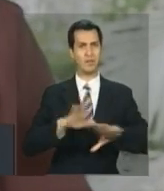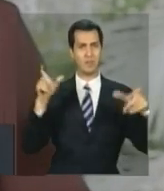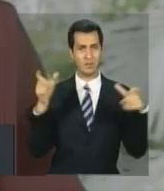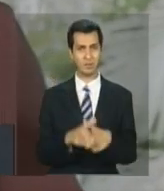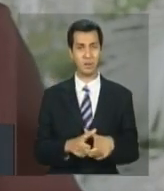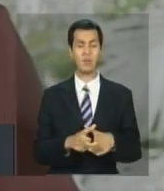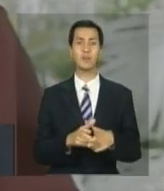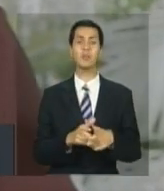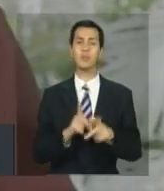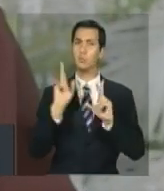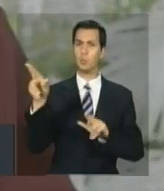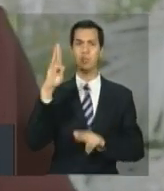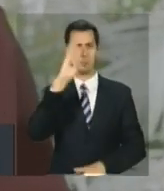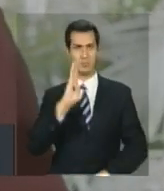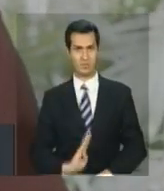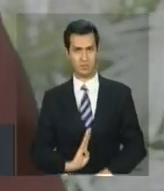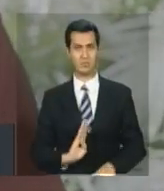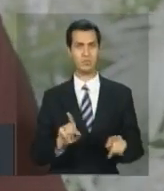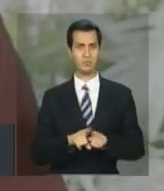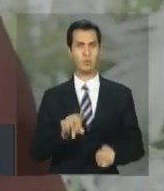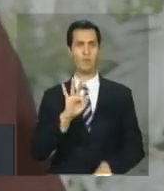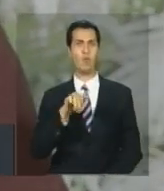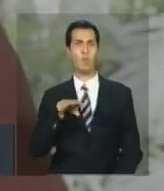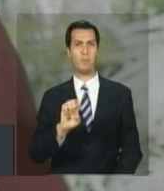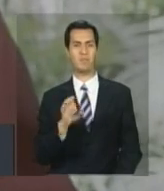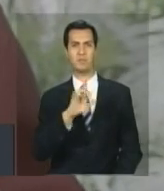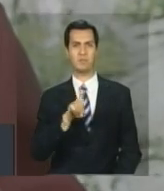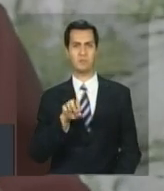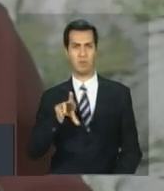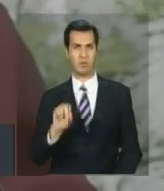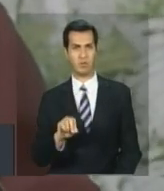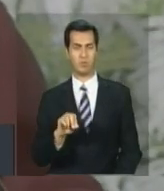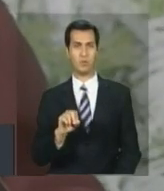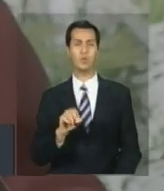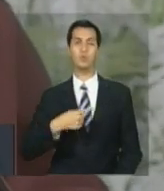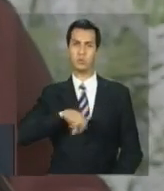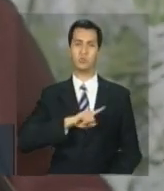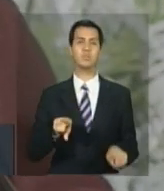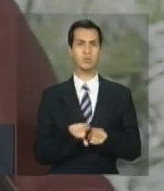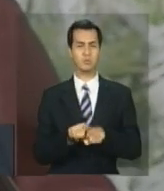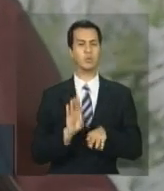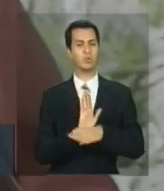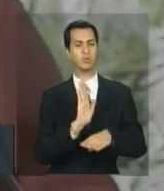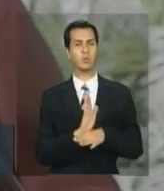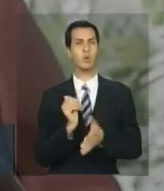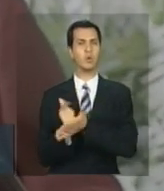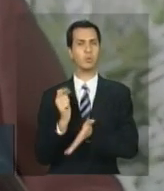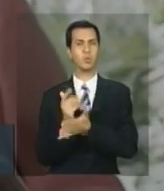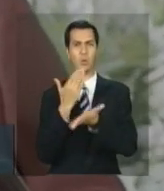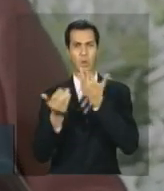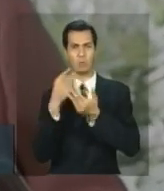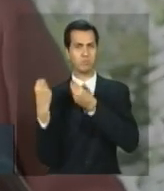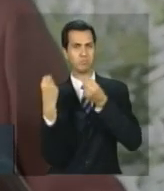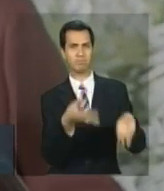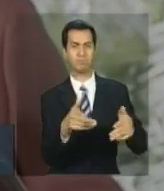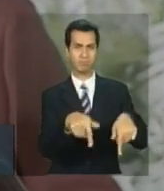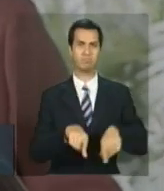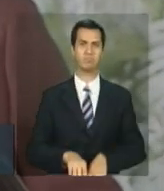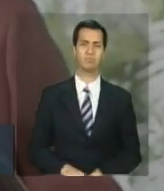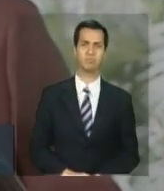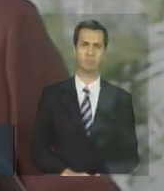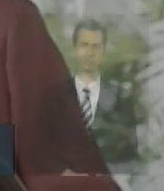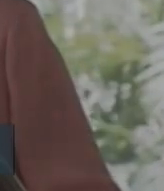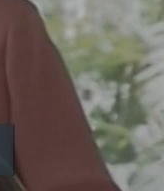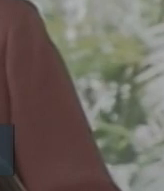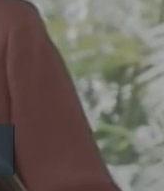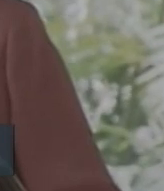de compra de alimentos que fazemos sistematicamente no Brasil. Dans le domaine de l'agriculture familiale, le